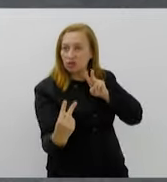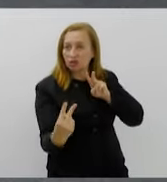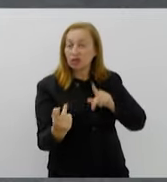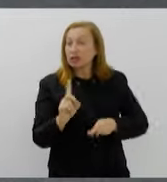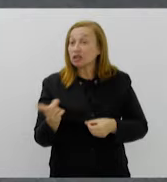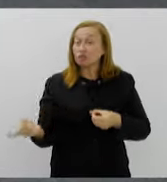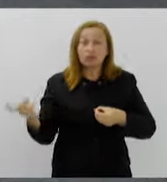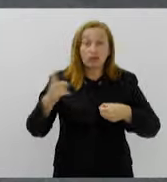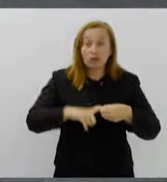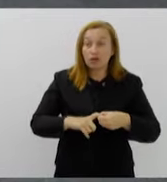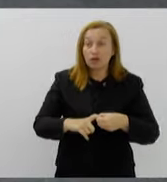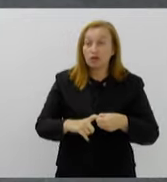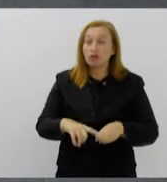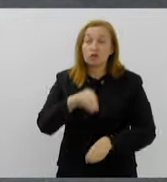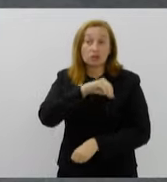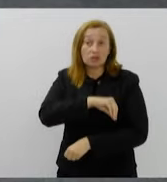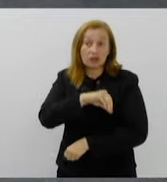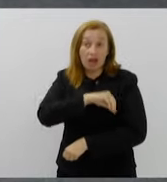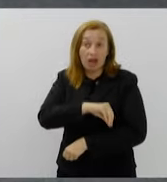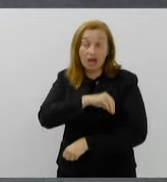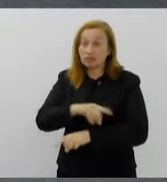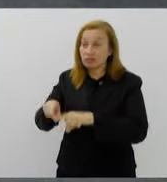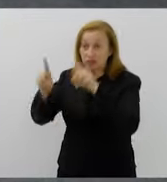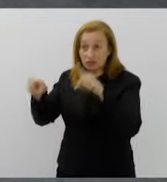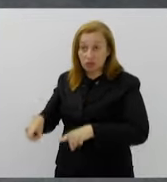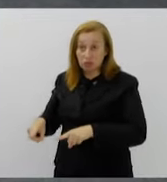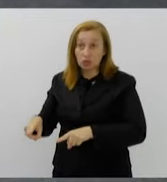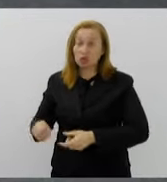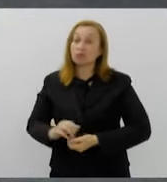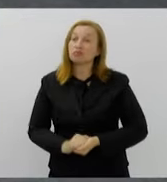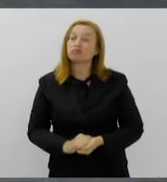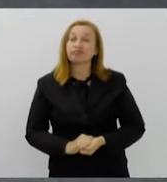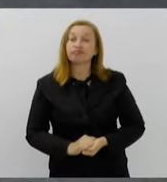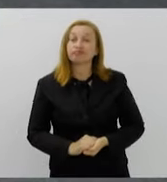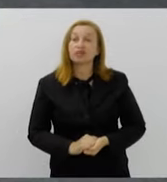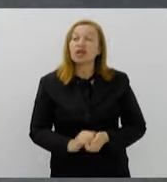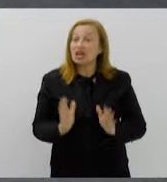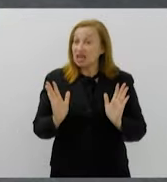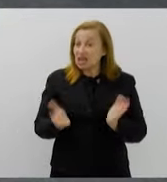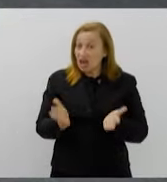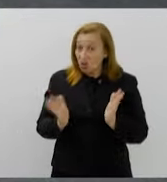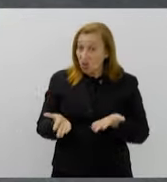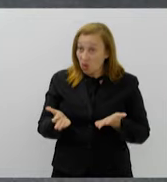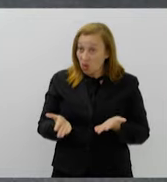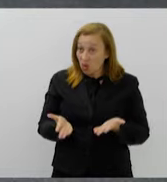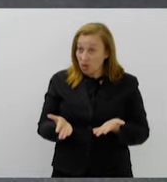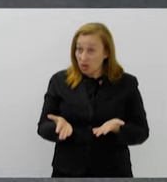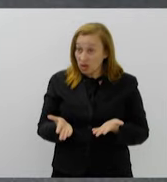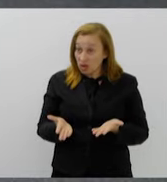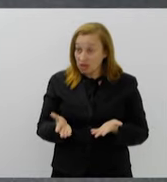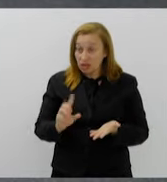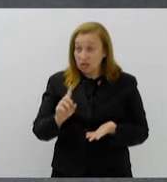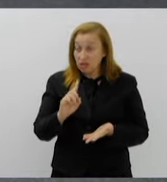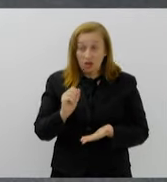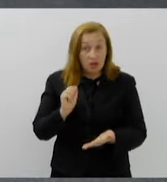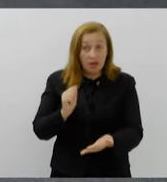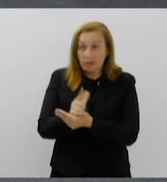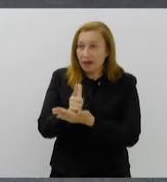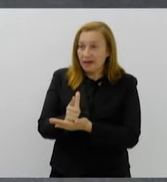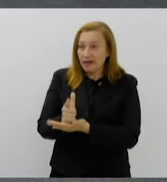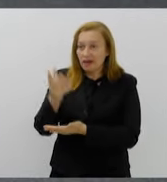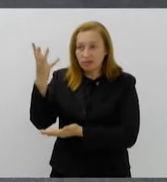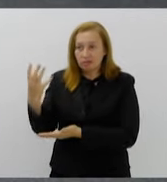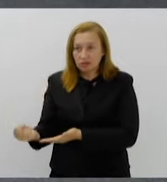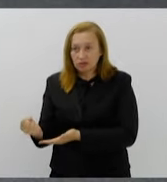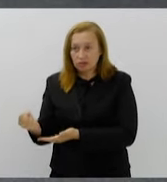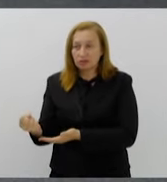recomposição salarial dos Servidores e que agora ameaça as aposentadorias de todos os servidores